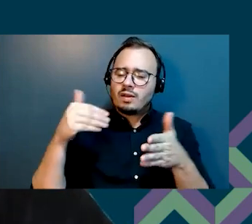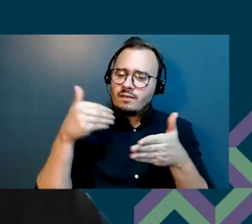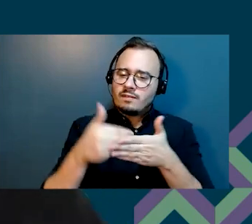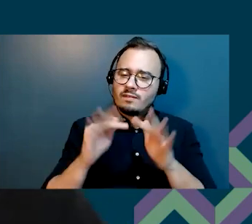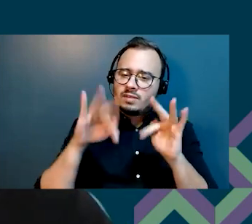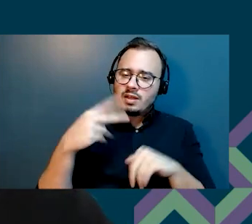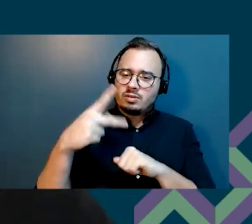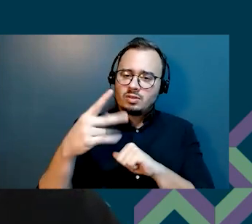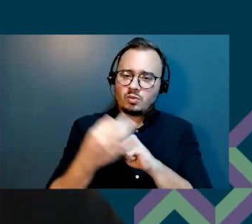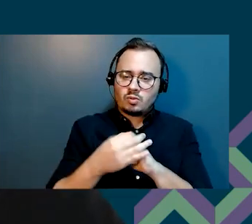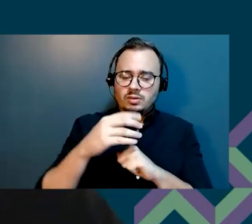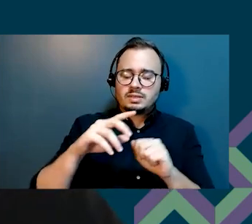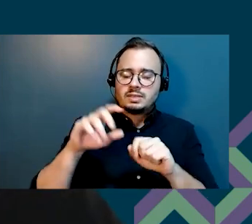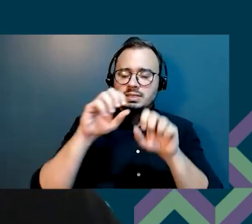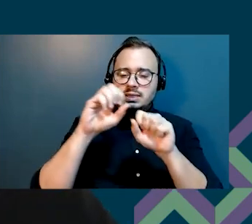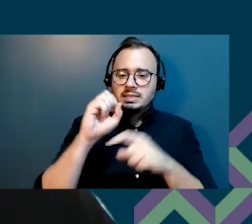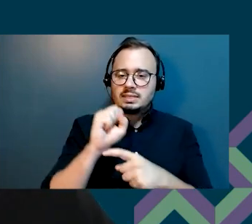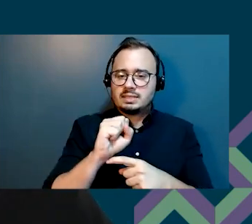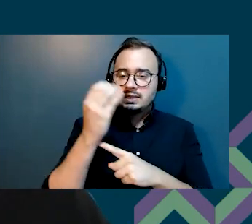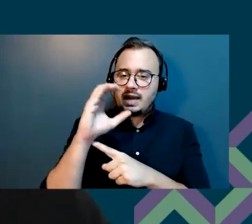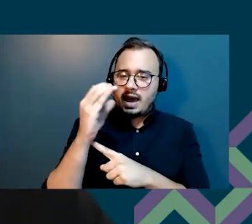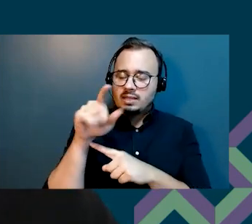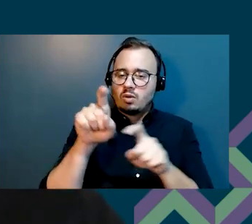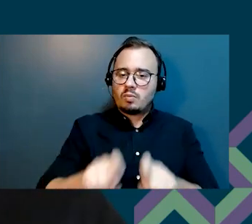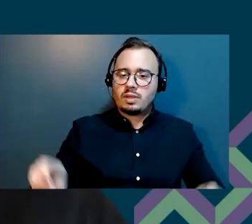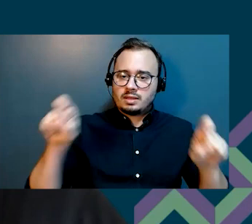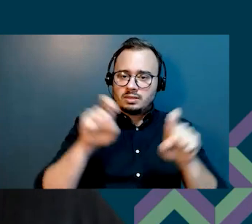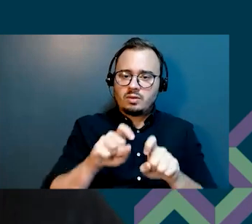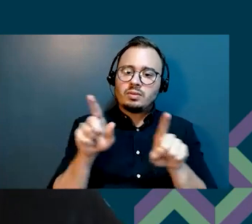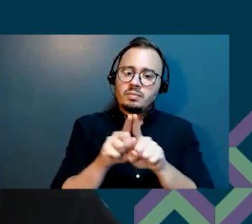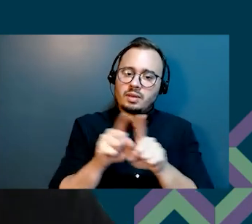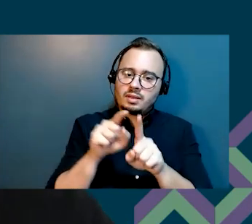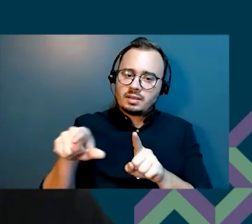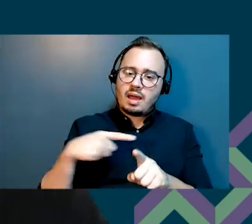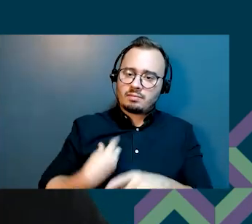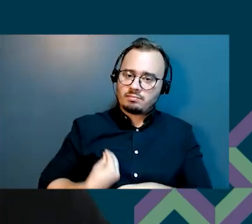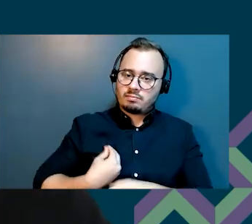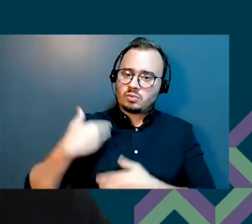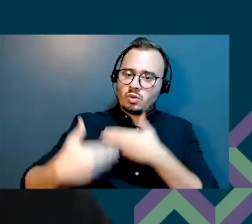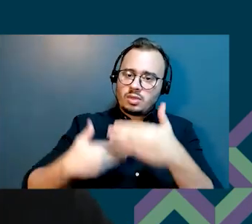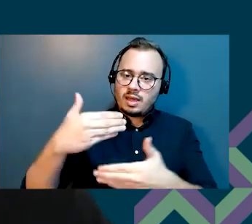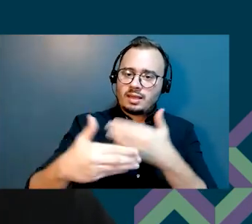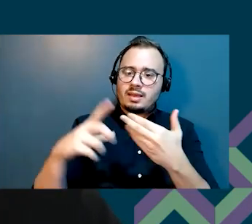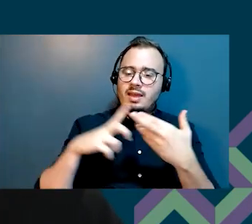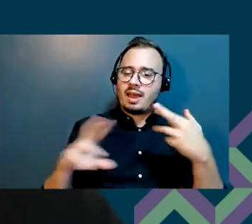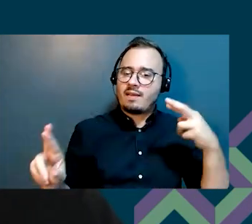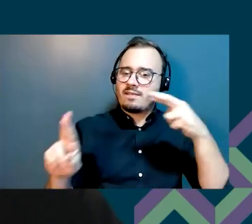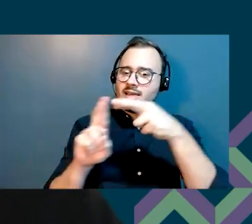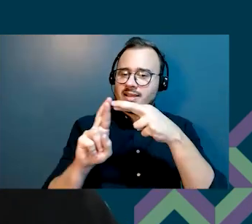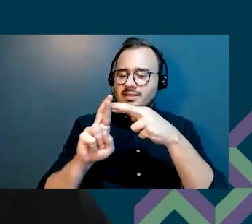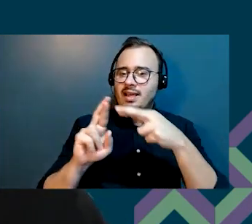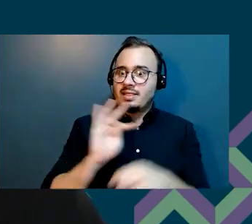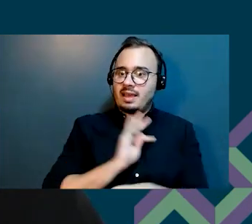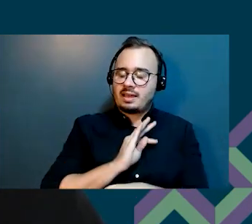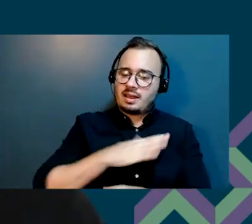apaixonado por desafios técnicos e trilha uma jornada a fim de tornar-se referência técnica em arquitetura de sistemas.